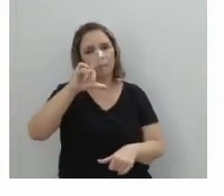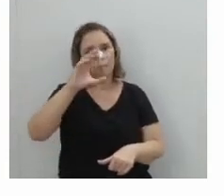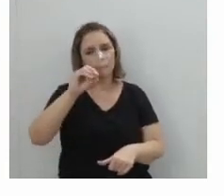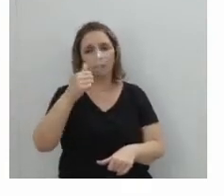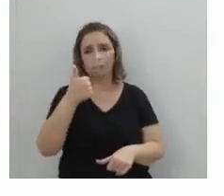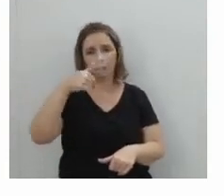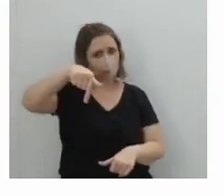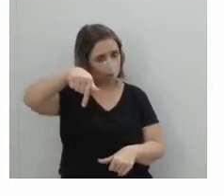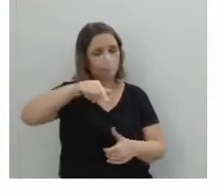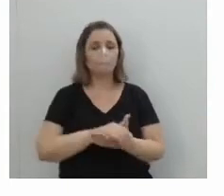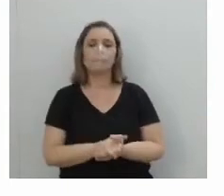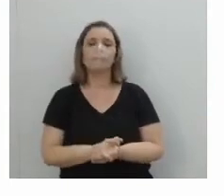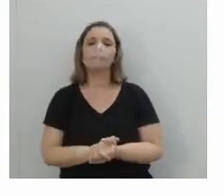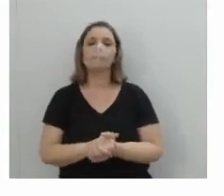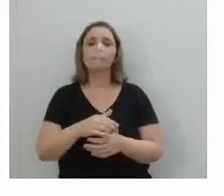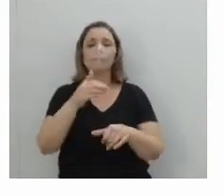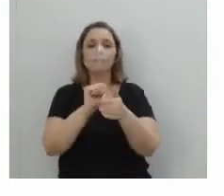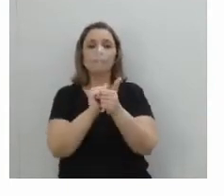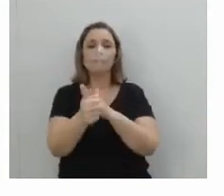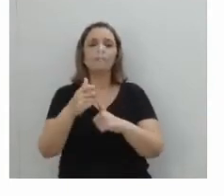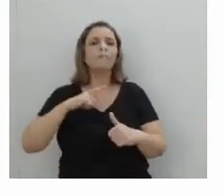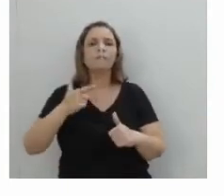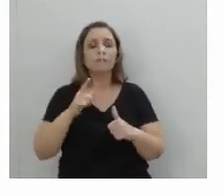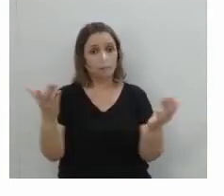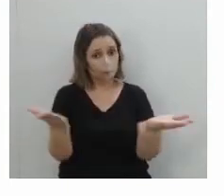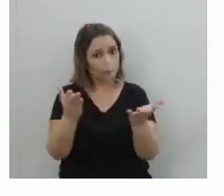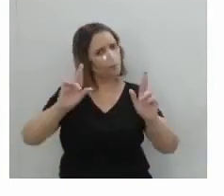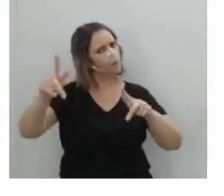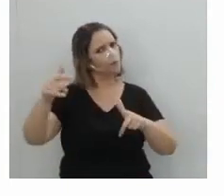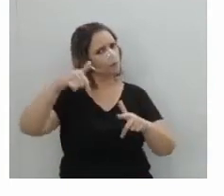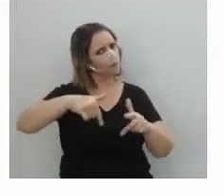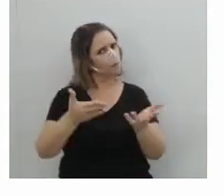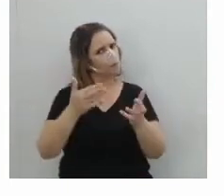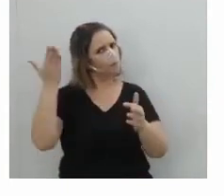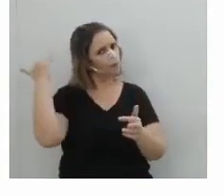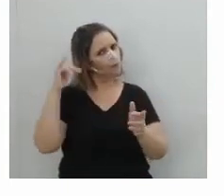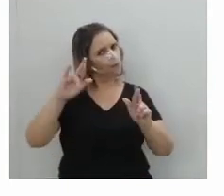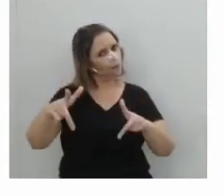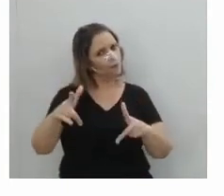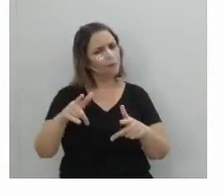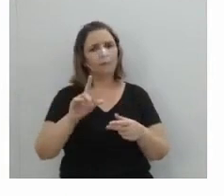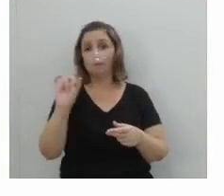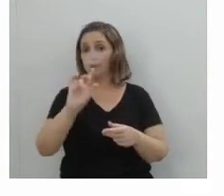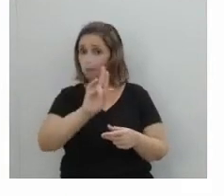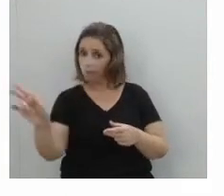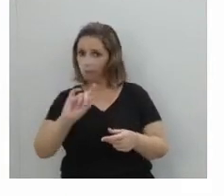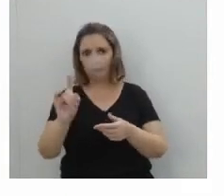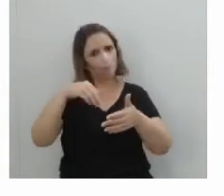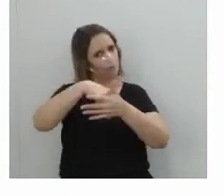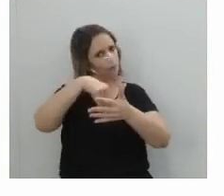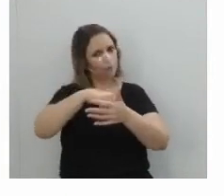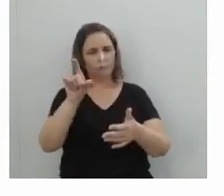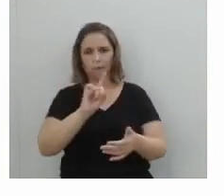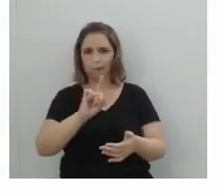XVII. Nessa época, o esporte não tinha o formato que tem hoje e tampouco era chamado de futebol. Isso